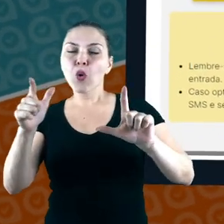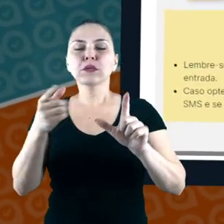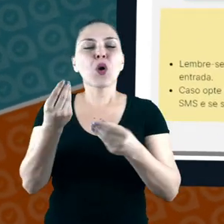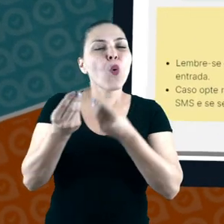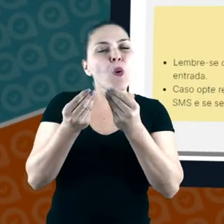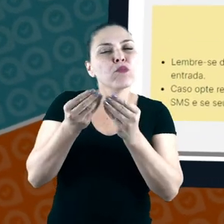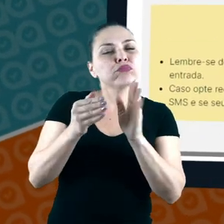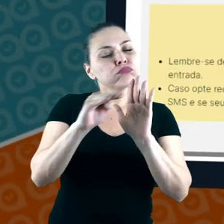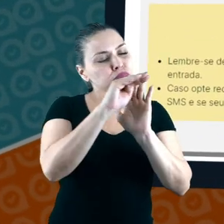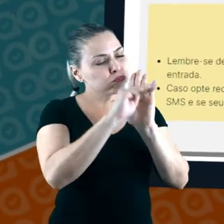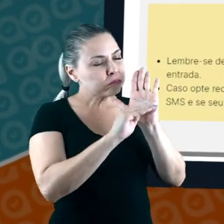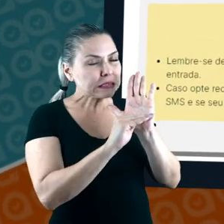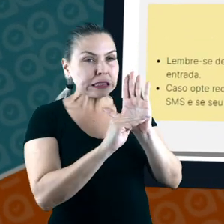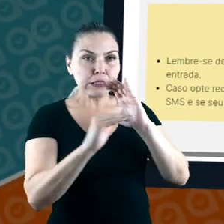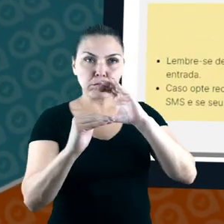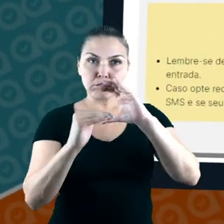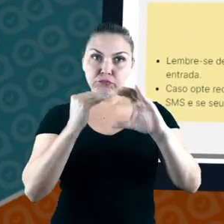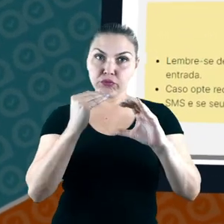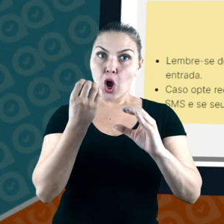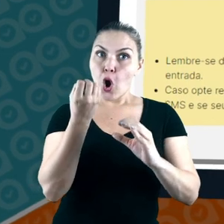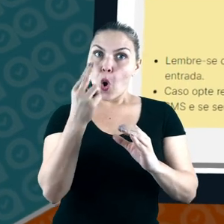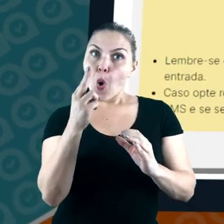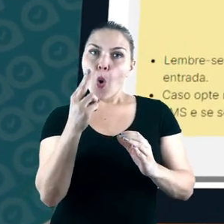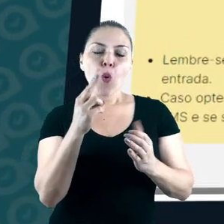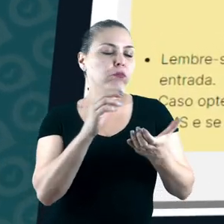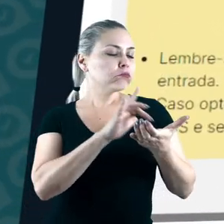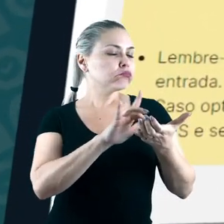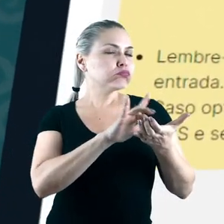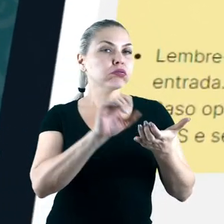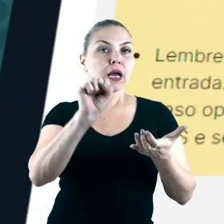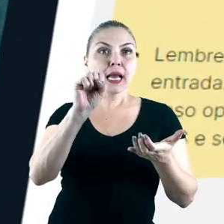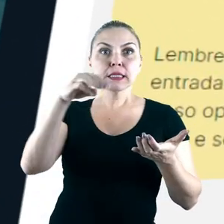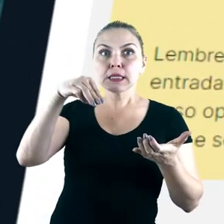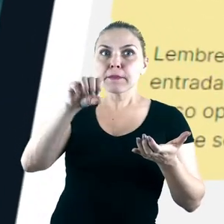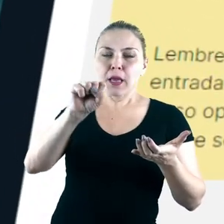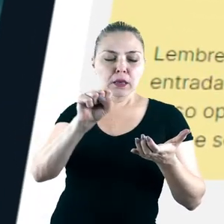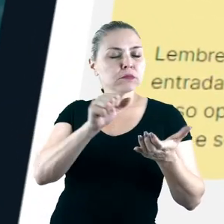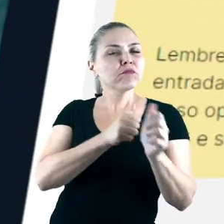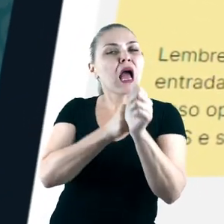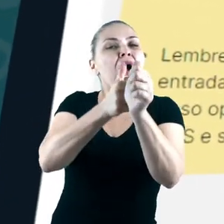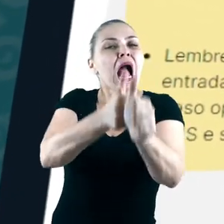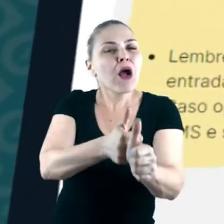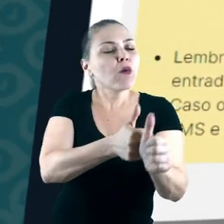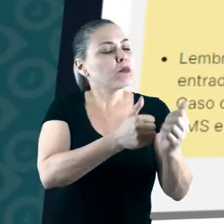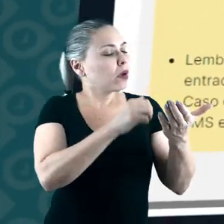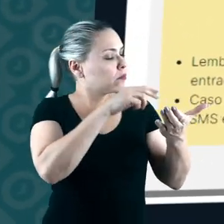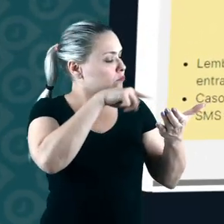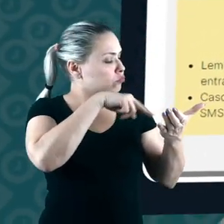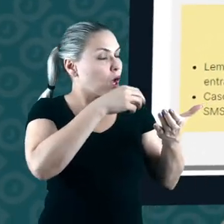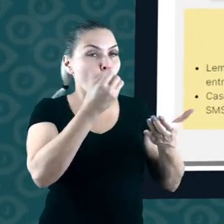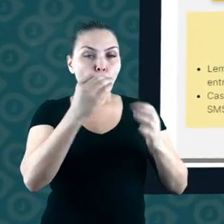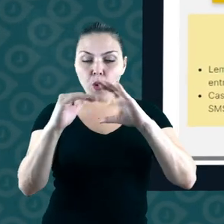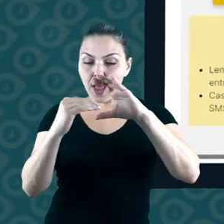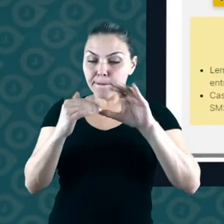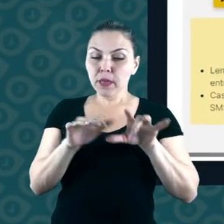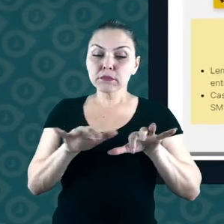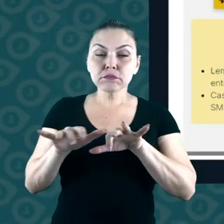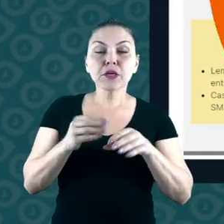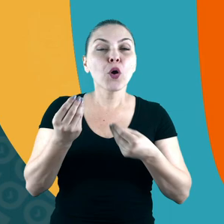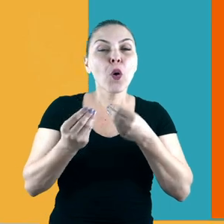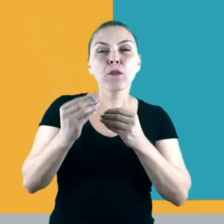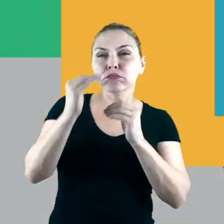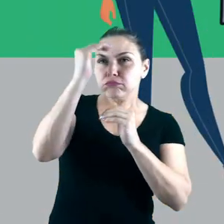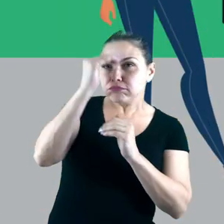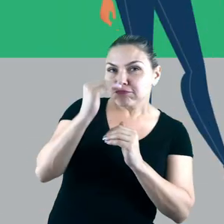quer obter as orientações por e-mail ou por SMS. Siga as instruções que você recebeu no dispositivo